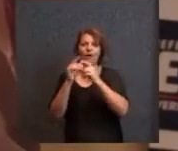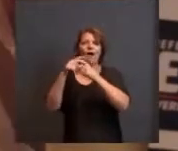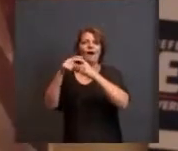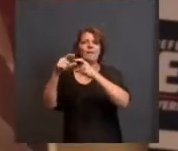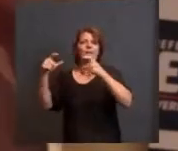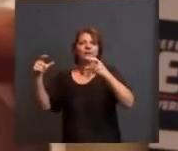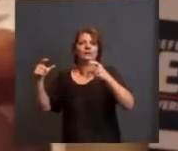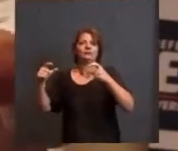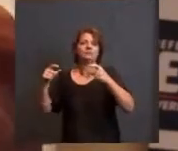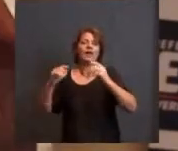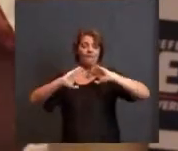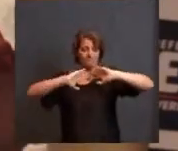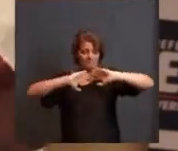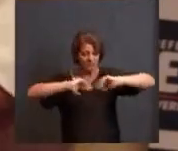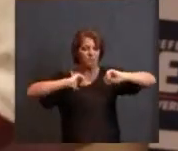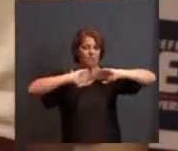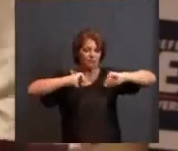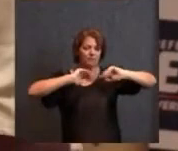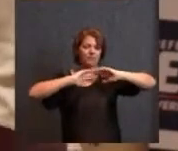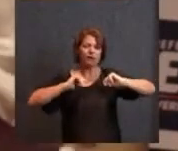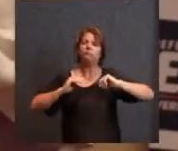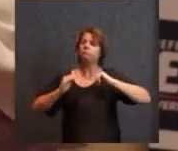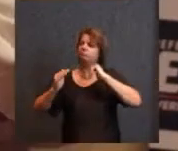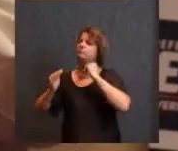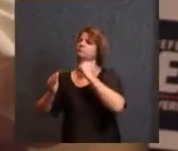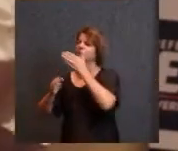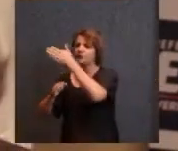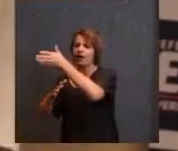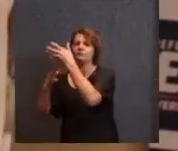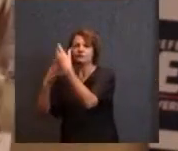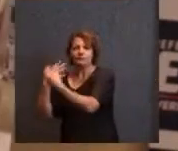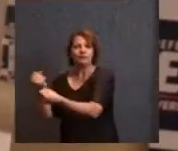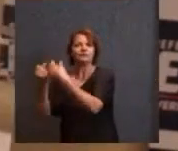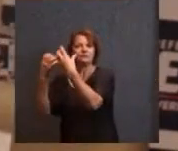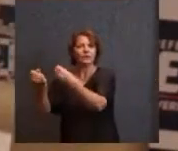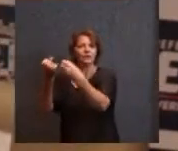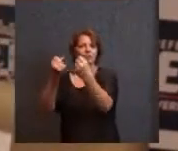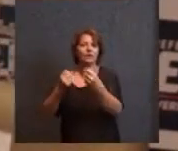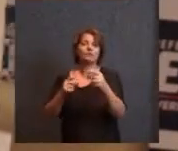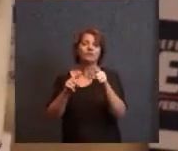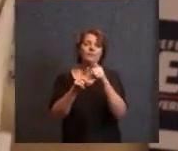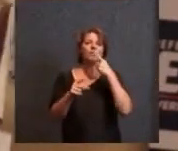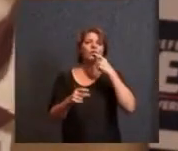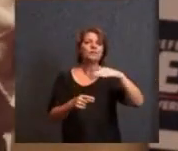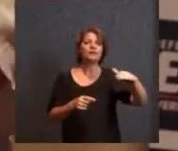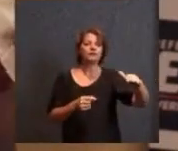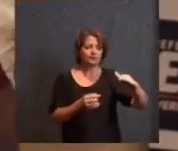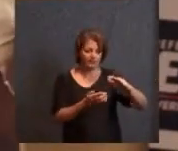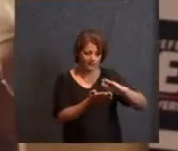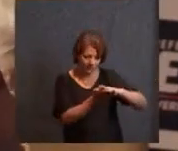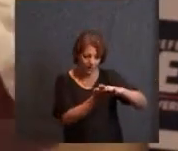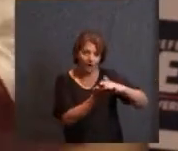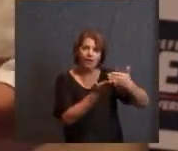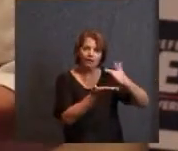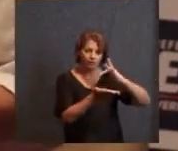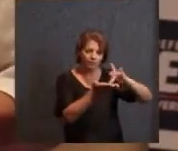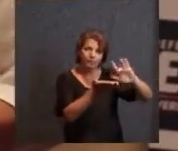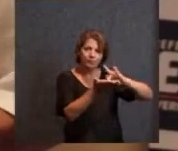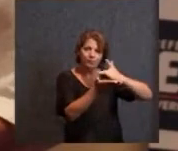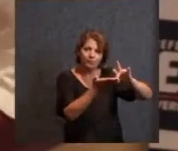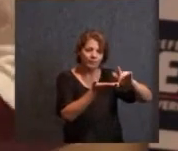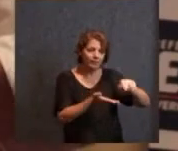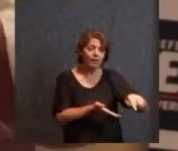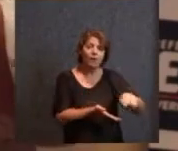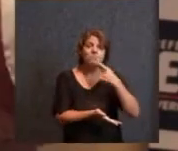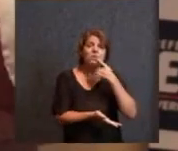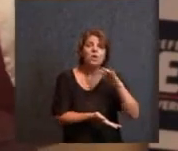estamos também atendendo. Os meninos recebendo Chromebooks e usando desde 2 anos de idade.